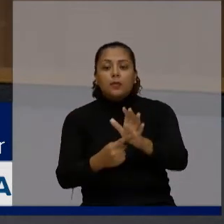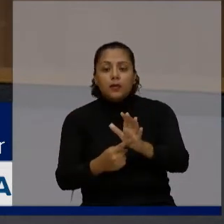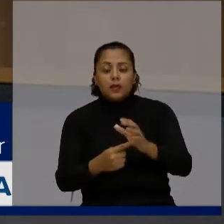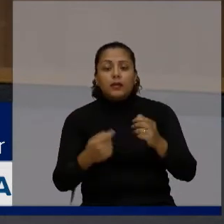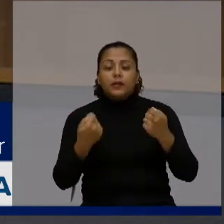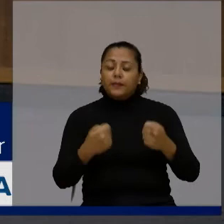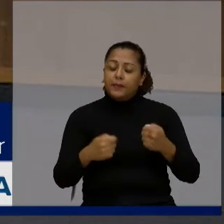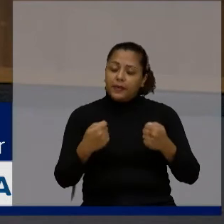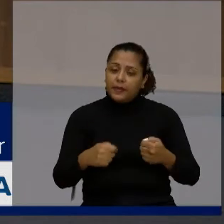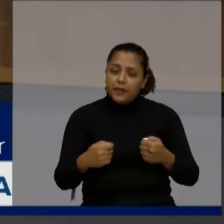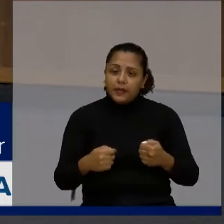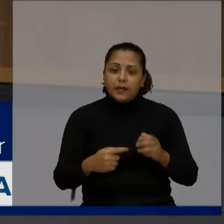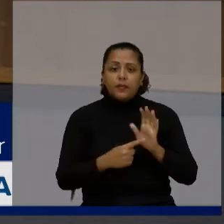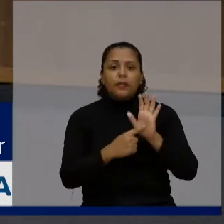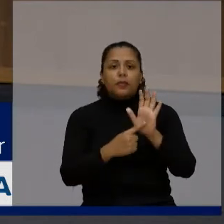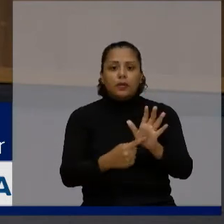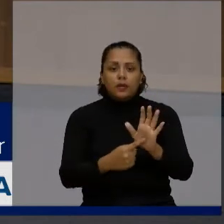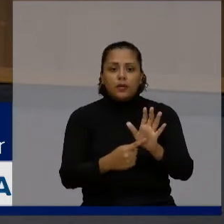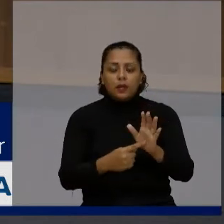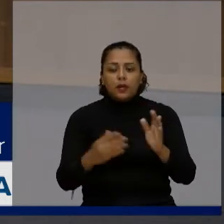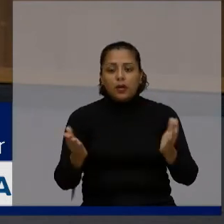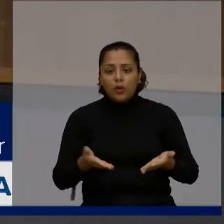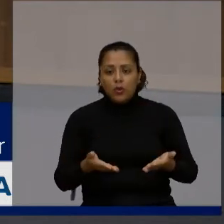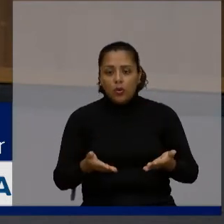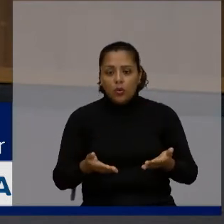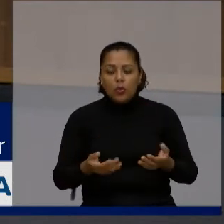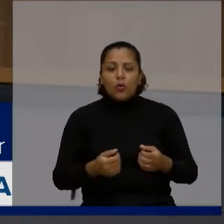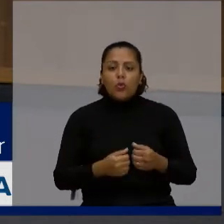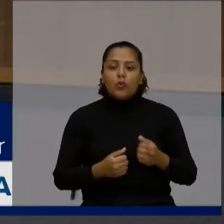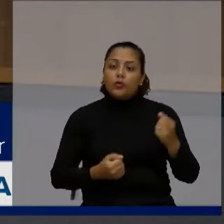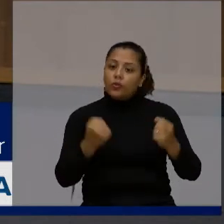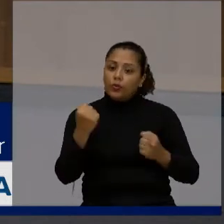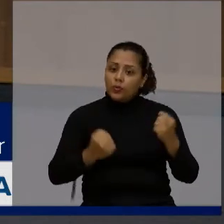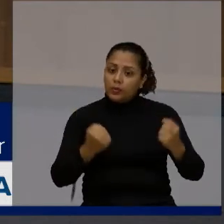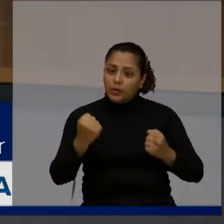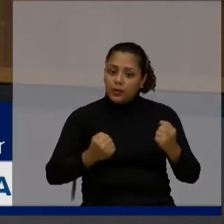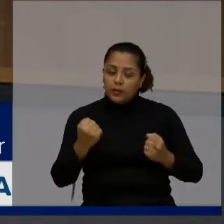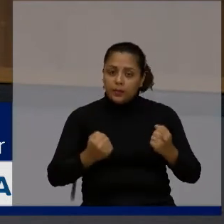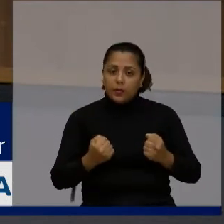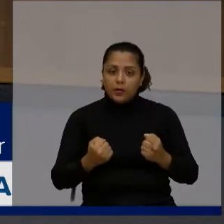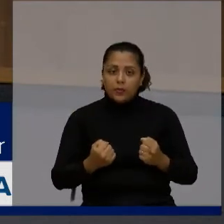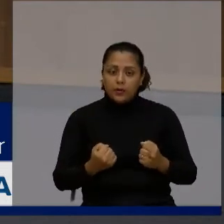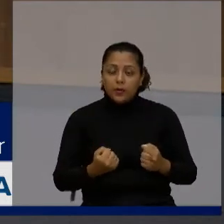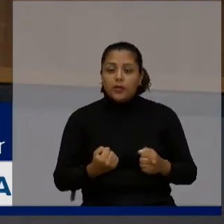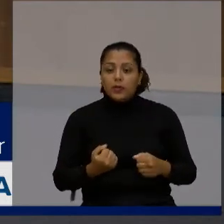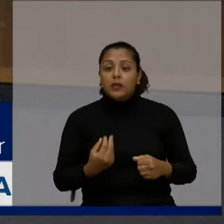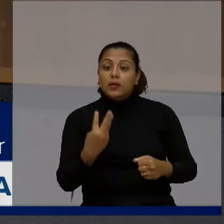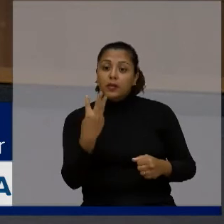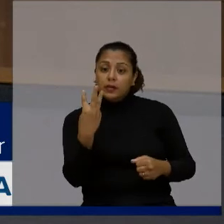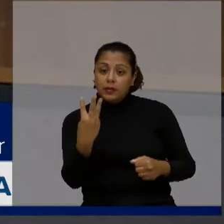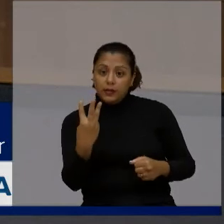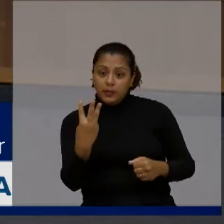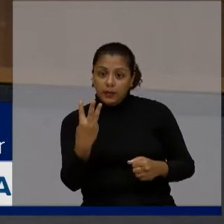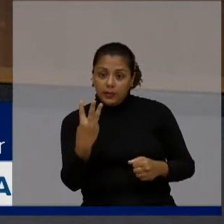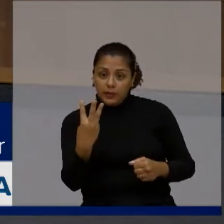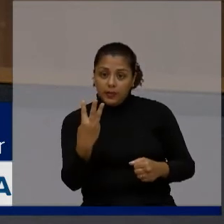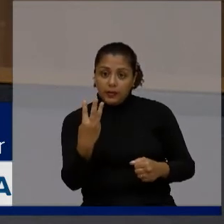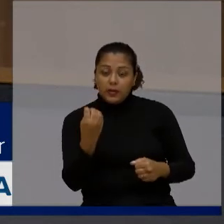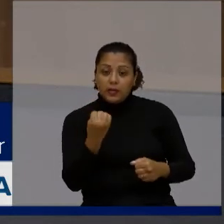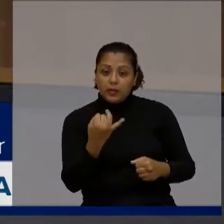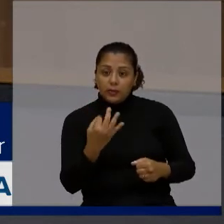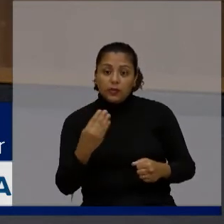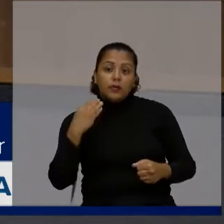toda. Hoje, o sistema de transporte possui 3 contas bancárias administradas pelo